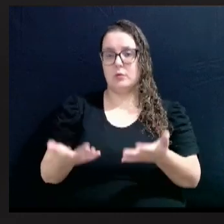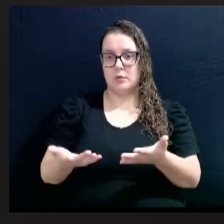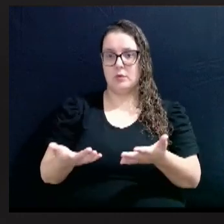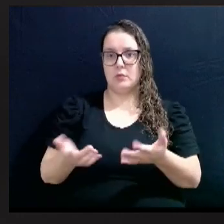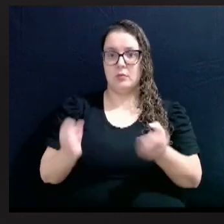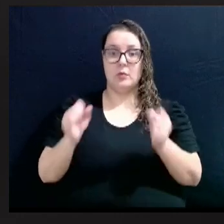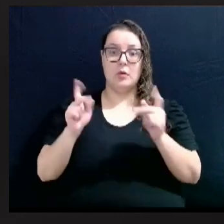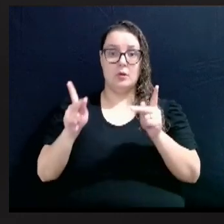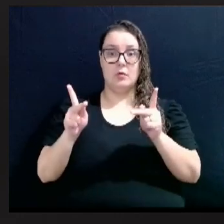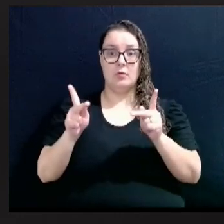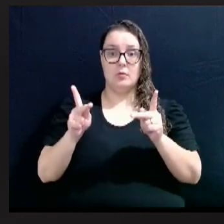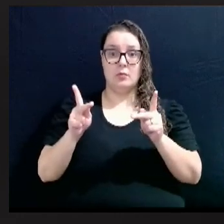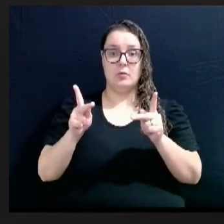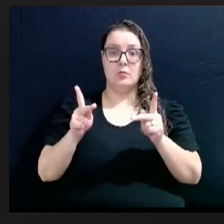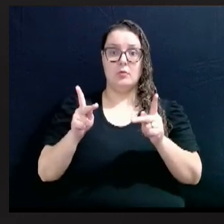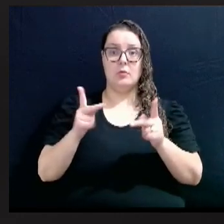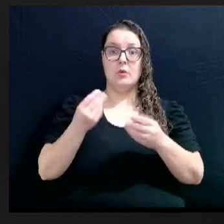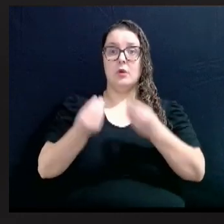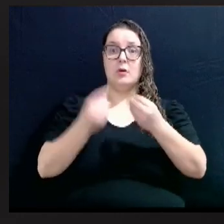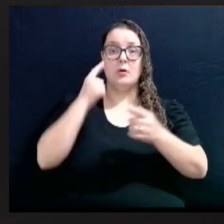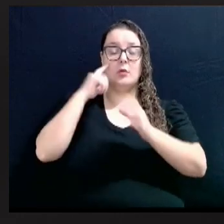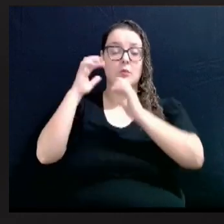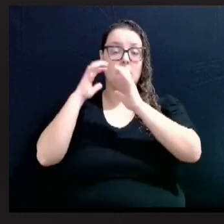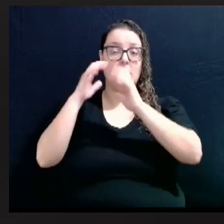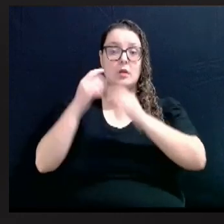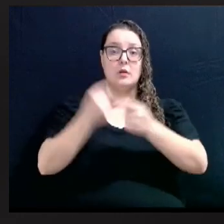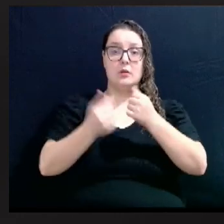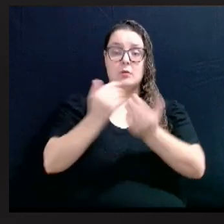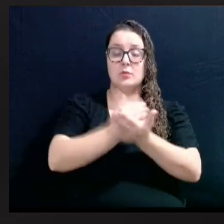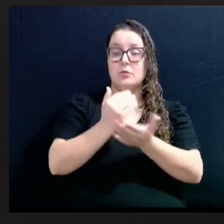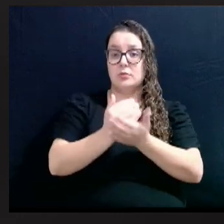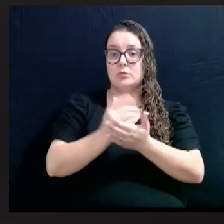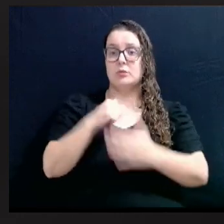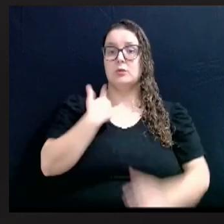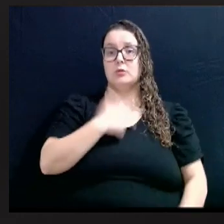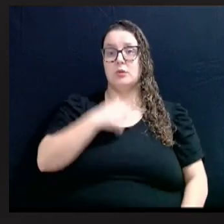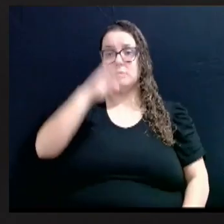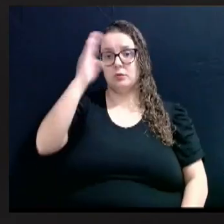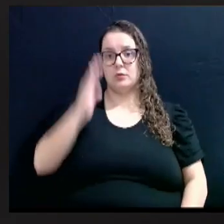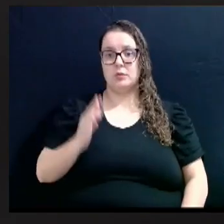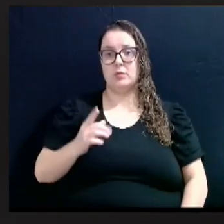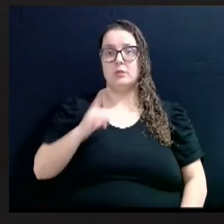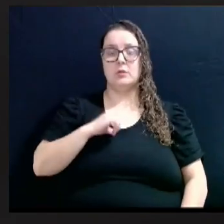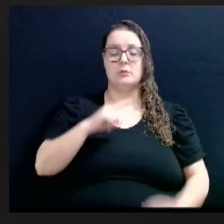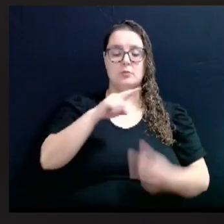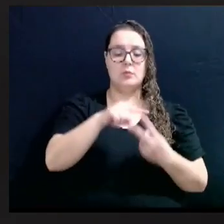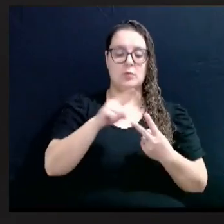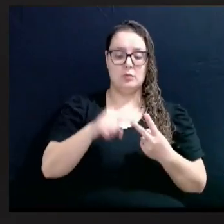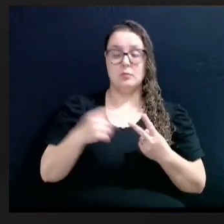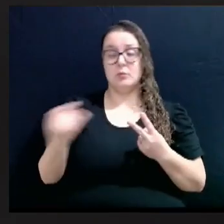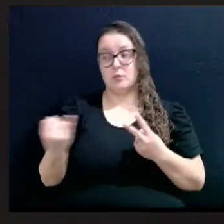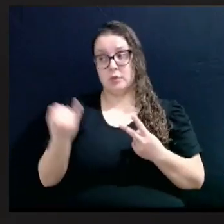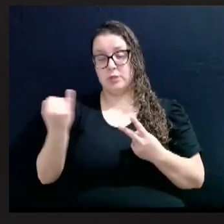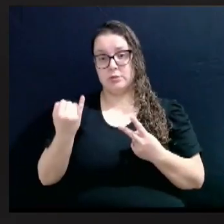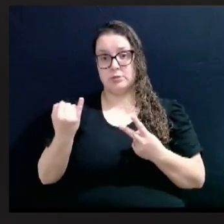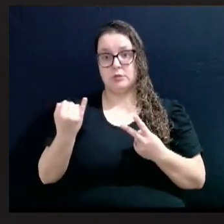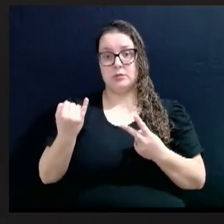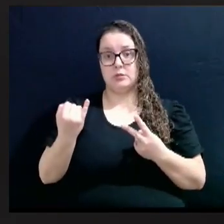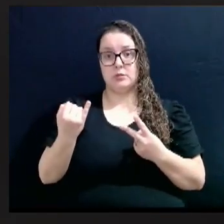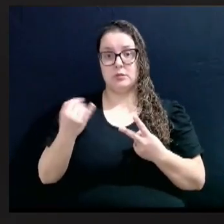quando pensar em financiamento, nós no Brasil temos duas modalidades bem interessantes, que é a tabela